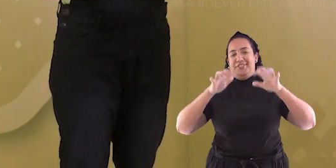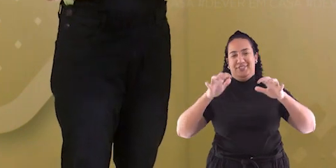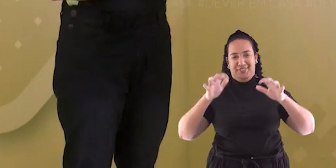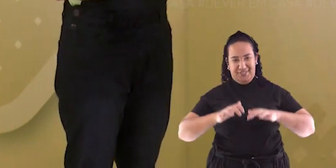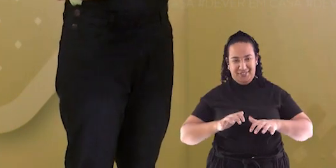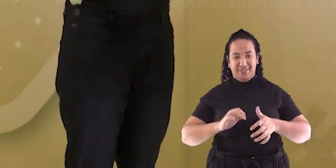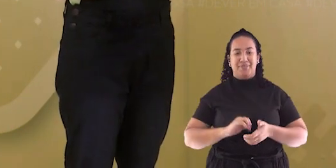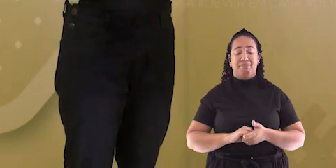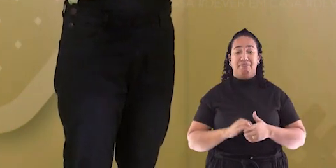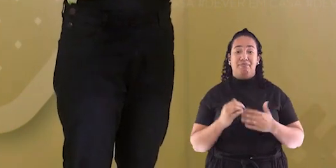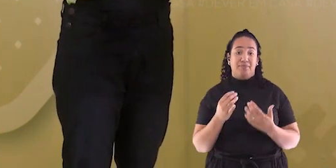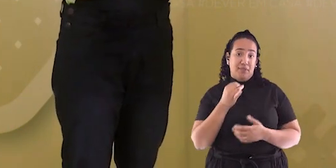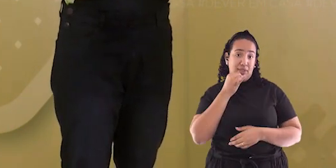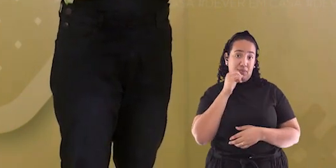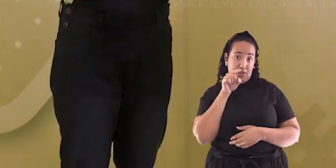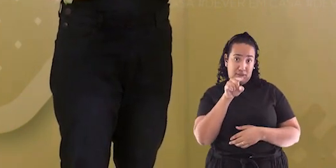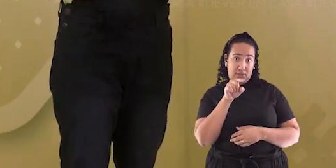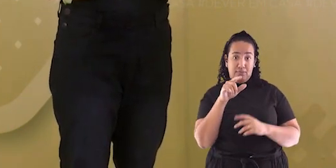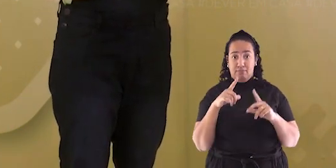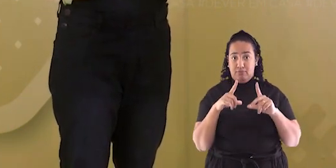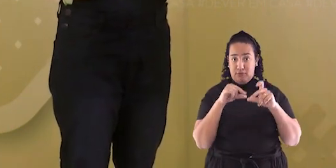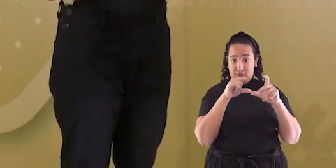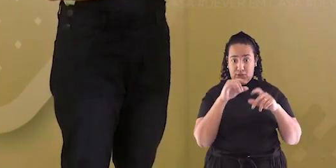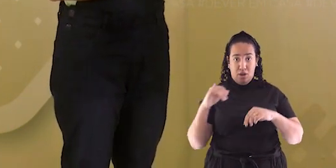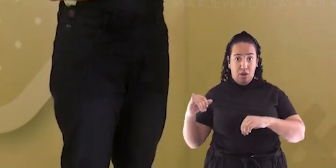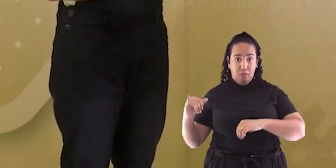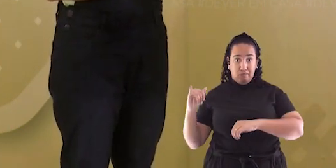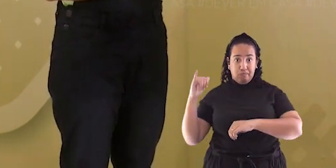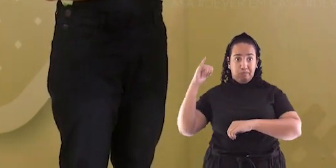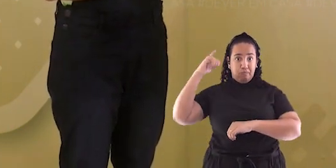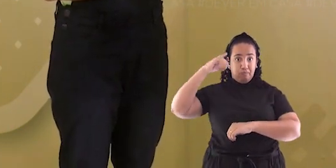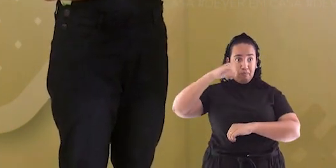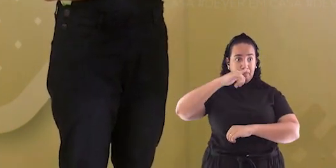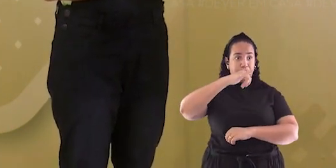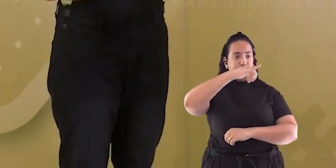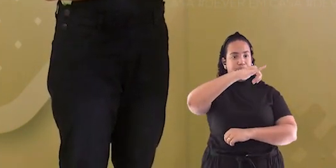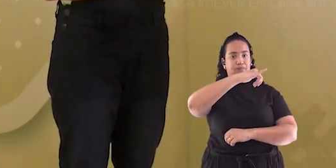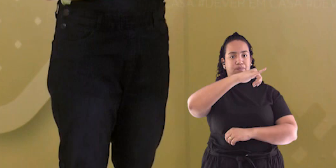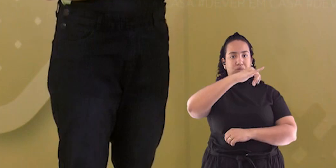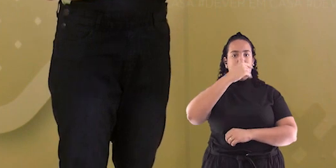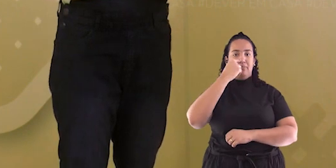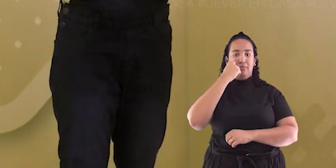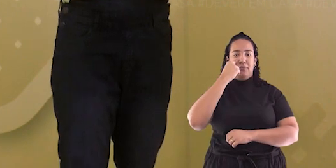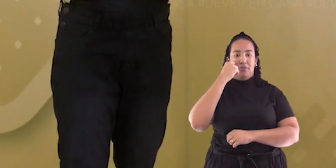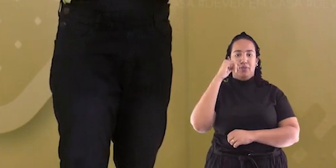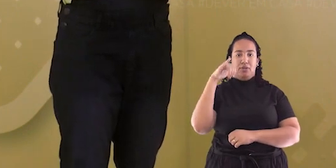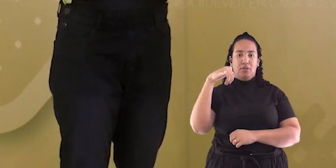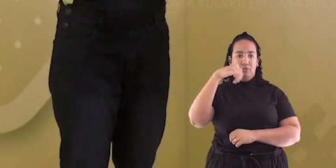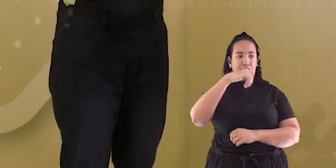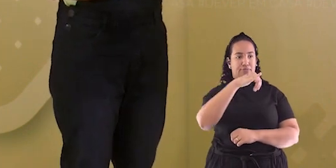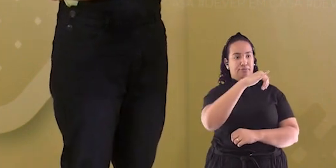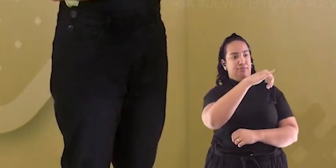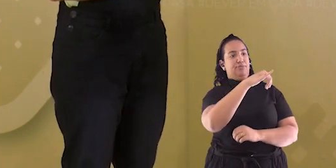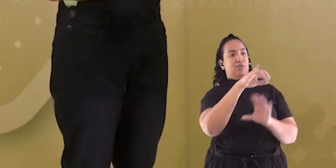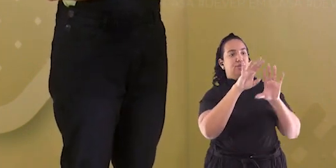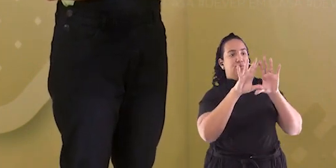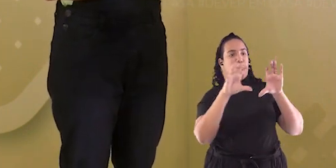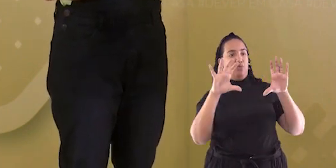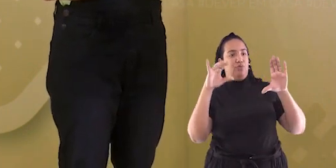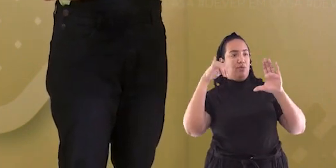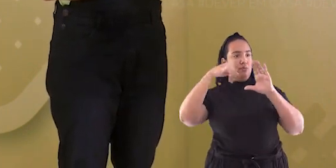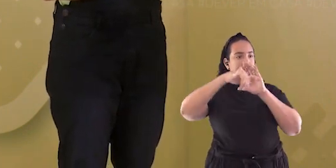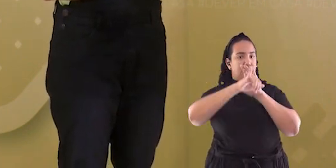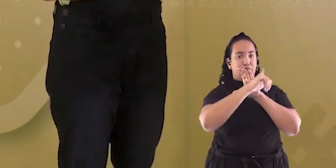você viajar de avião, por exemplo, quando o avião passa dentro de uma nuvem, ele não sai seco do outro lado. Ele sai completamente molhado, porque ele atravessou, na